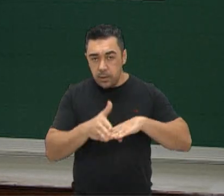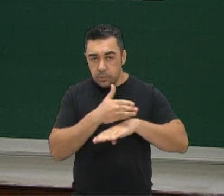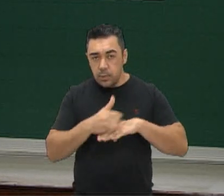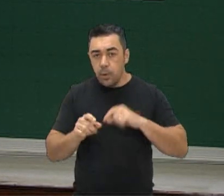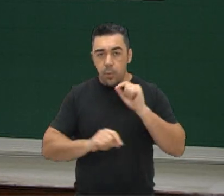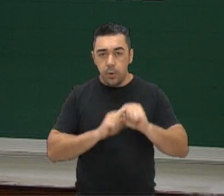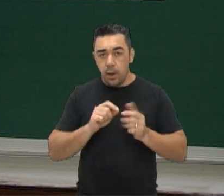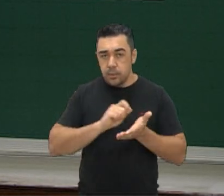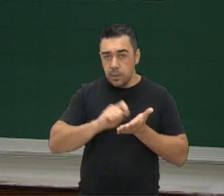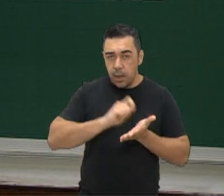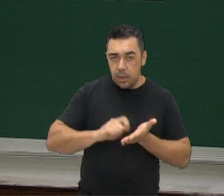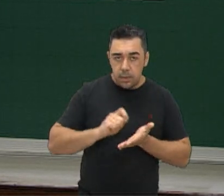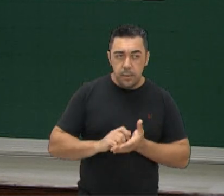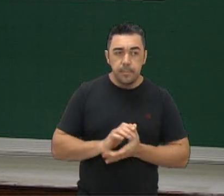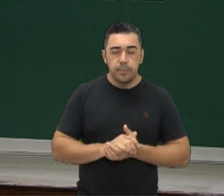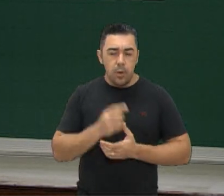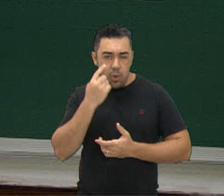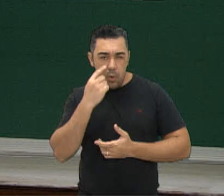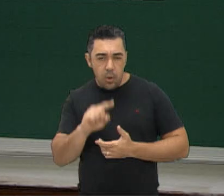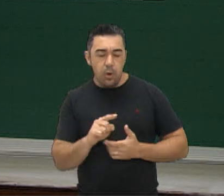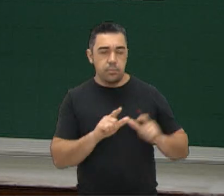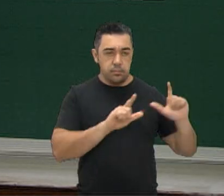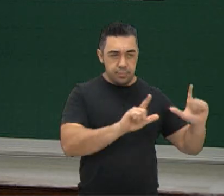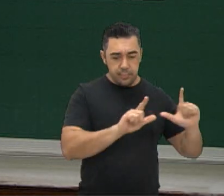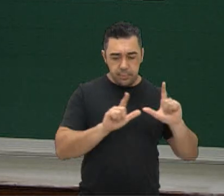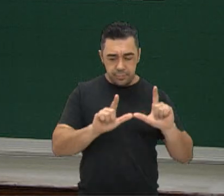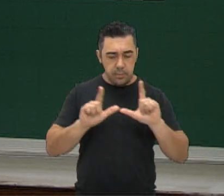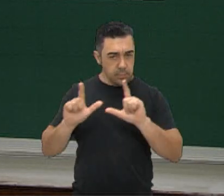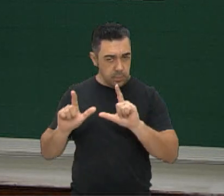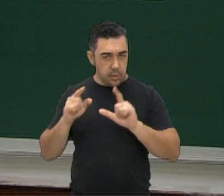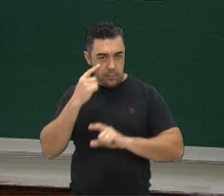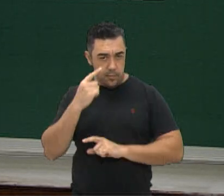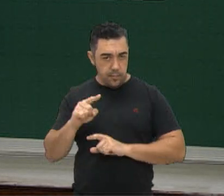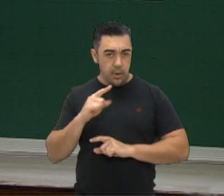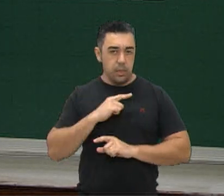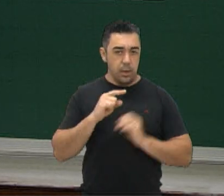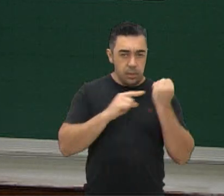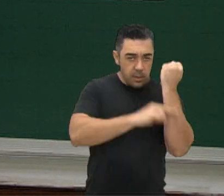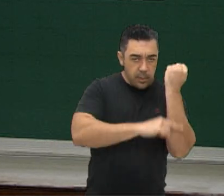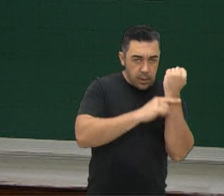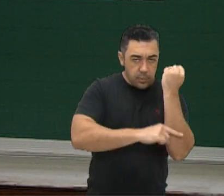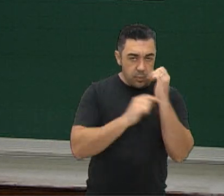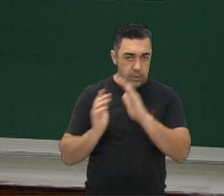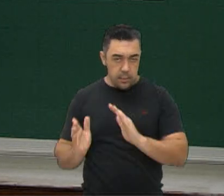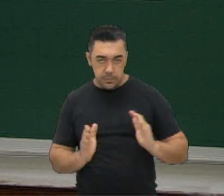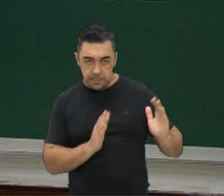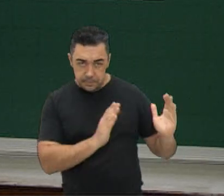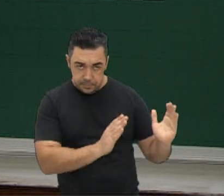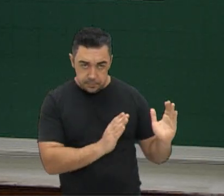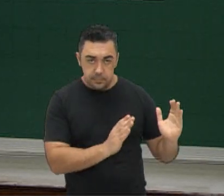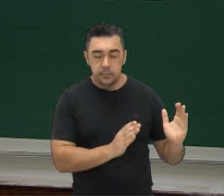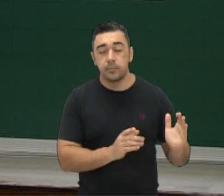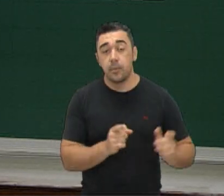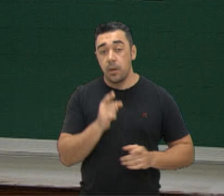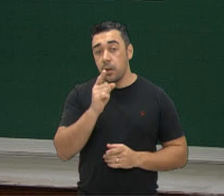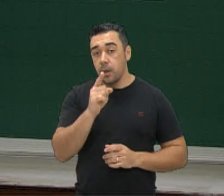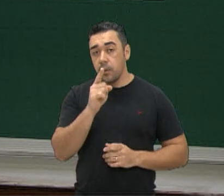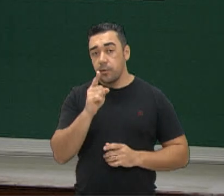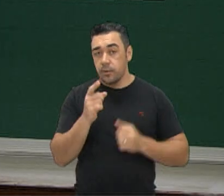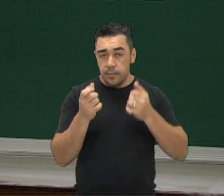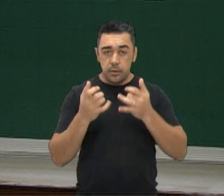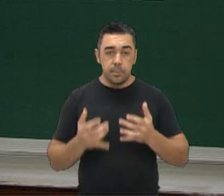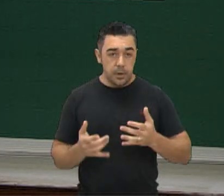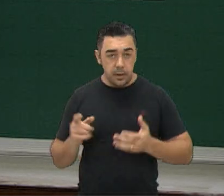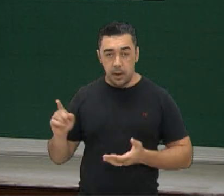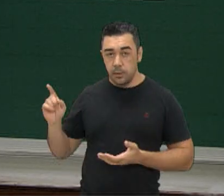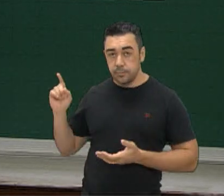praticar a escrita. Mira a previsão meteorológica ao lado, ou seja, essa previsão que está aqui